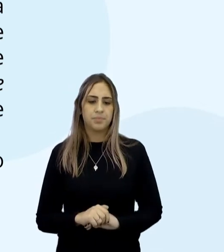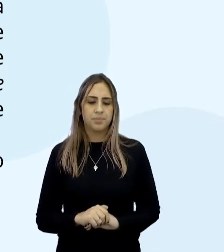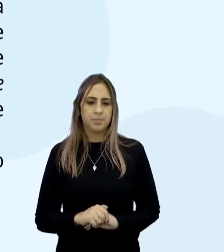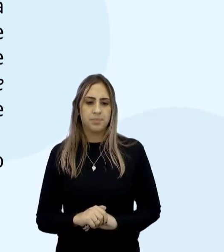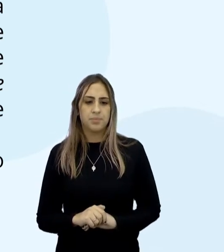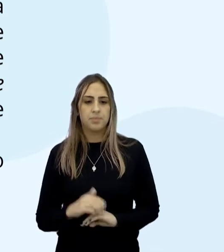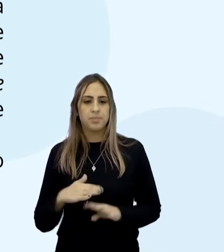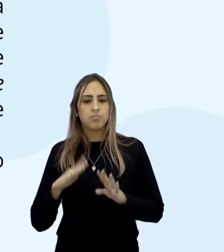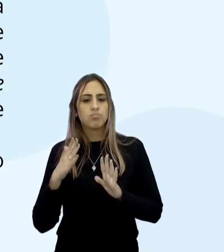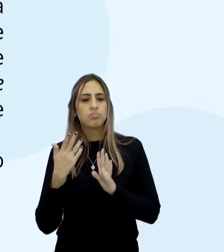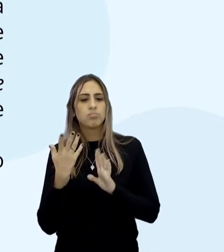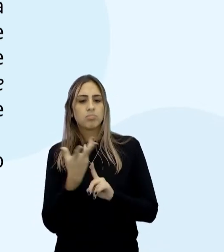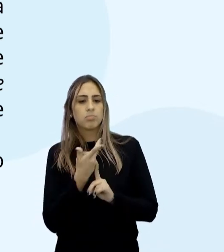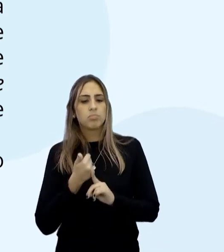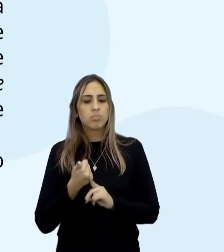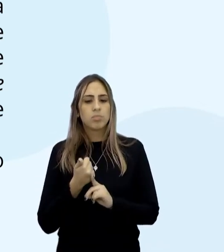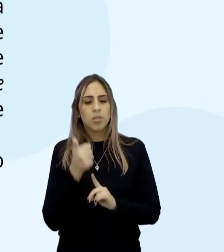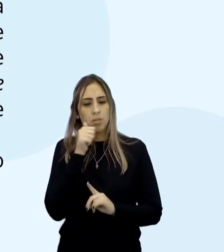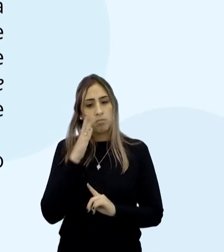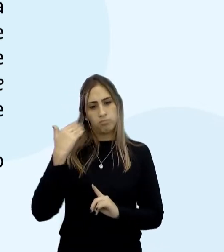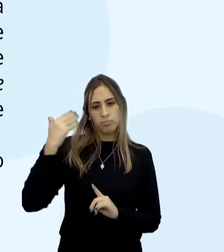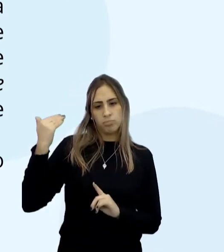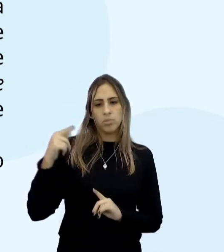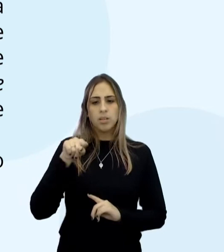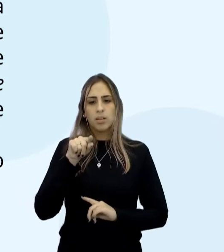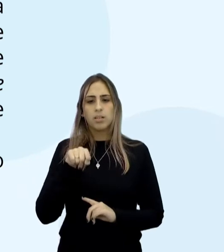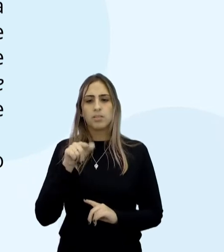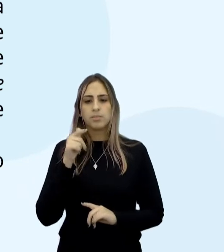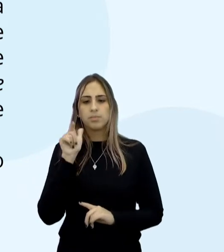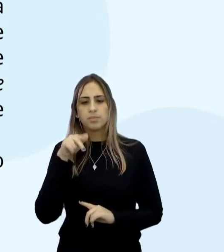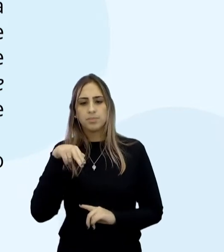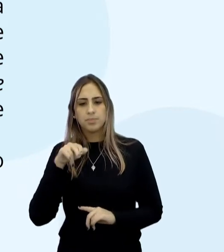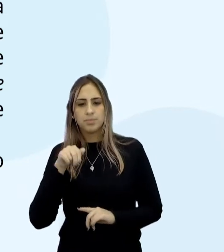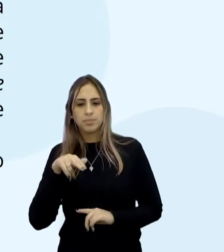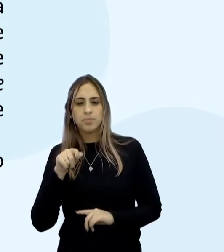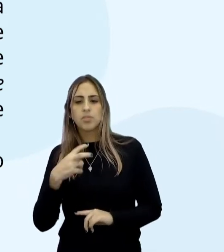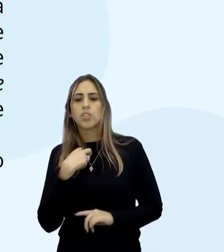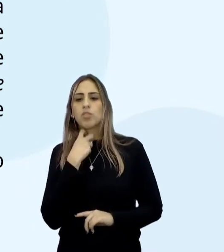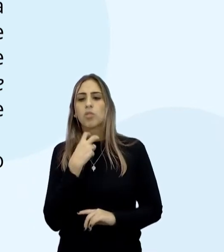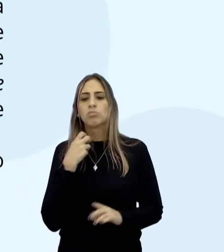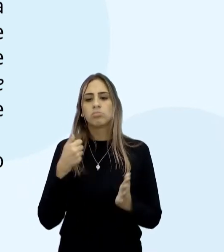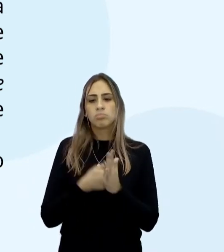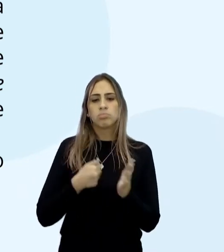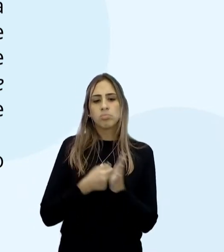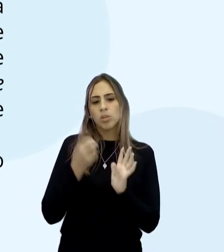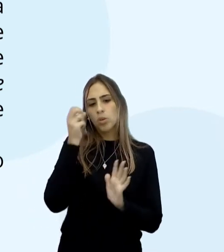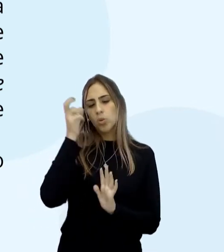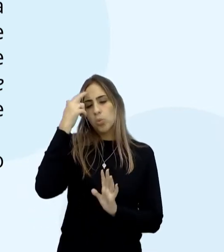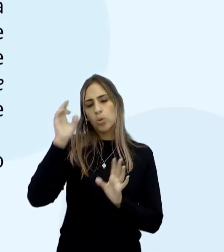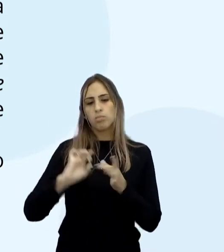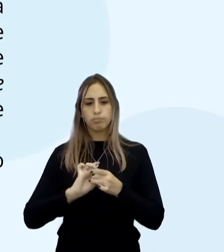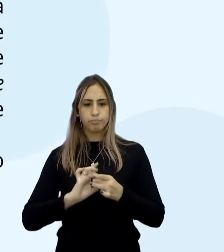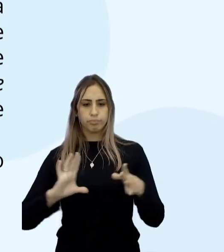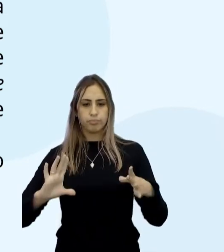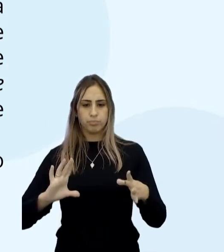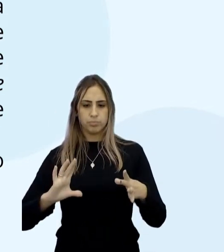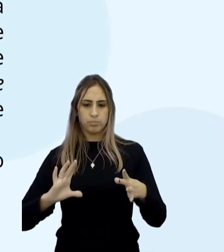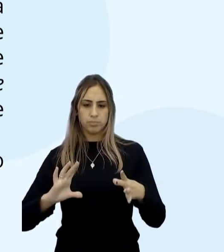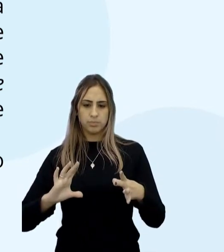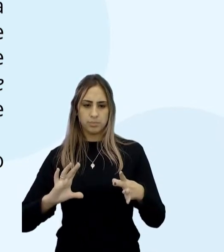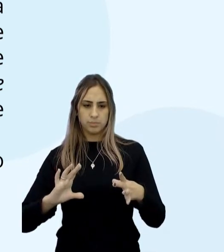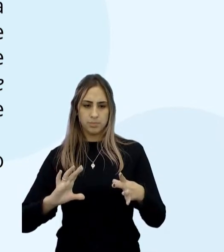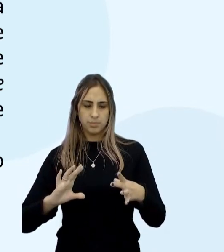Então, além de artista talentosa, Nina Paley é voz ativa na luta por uma cultura livre. Então, aqui ó, já temos